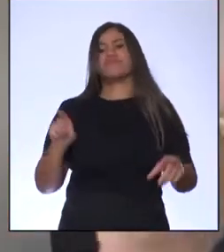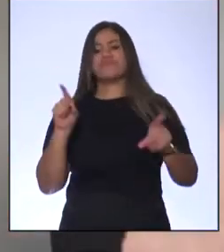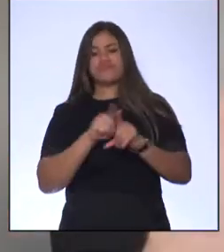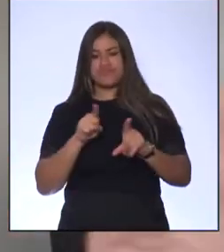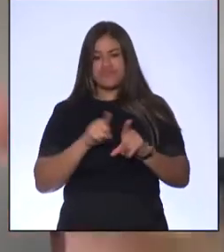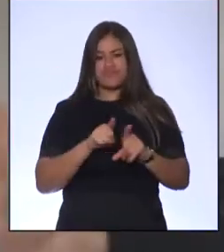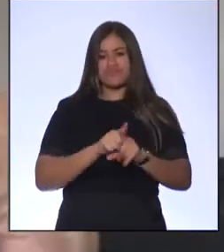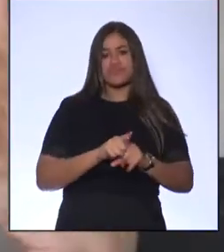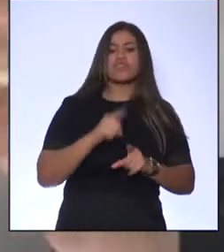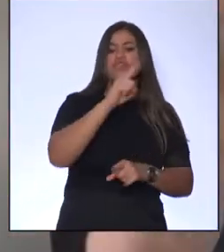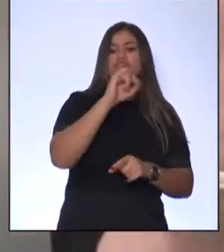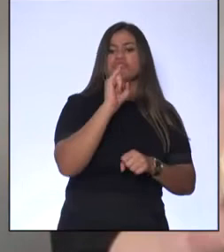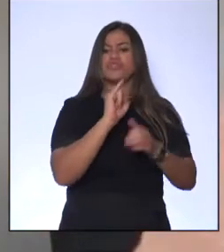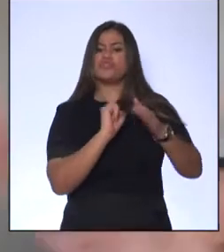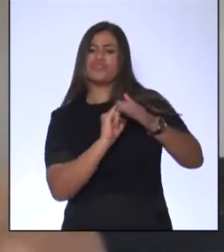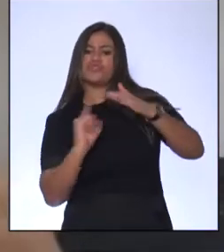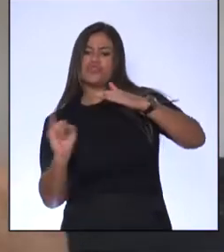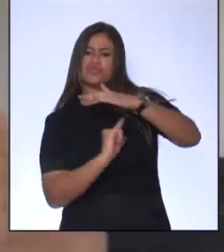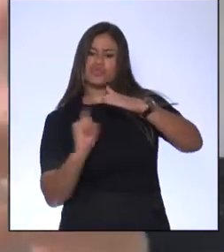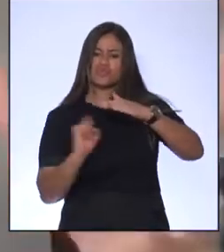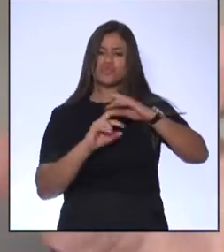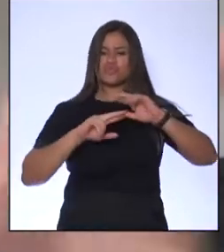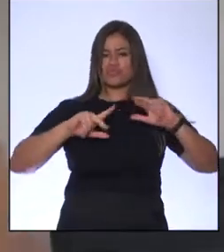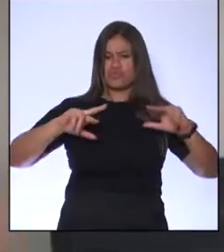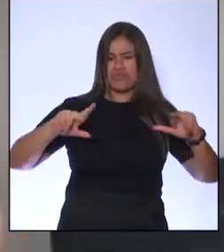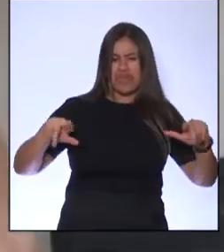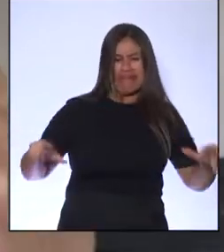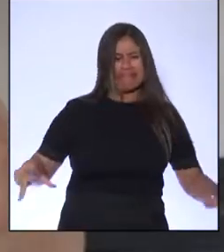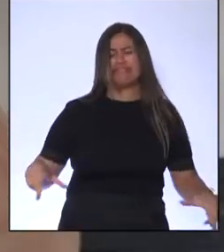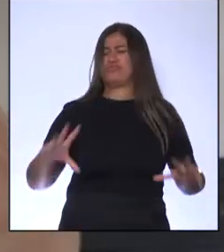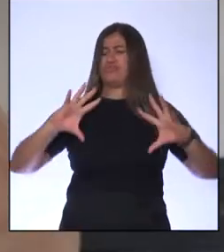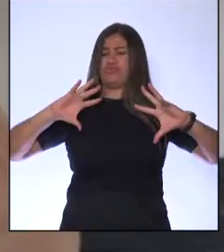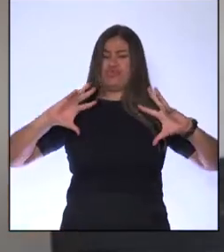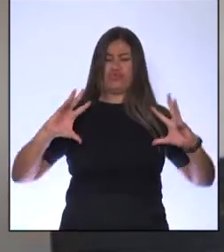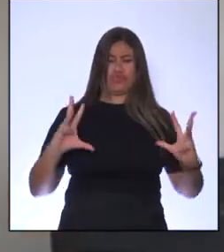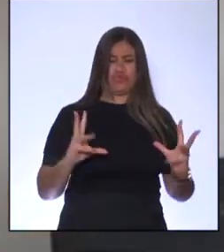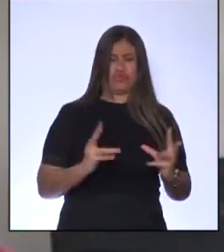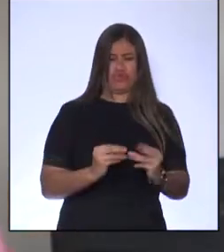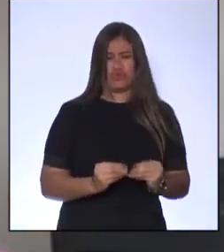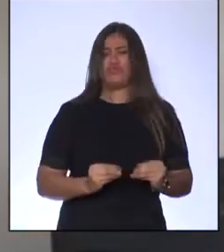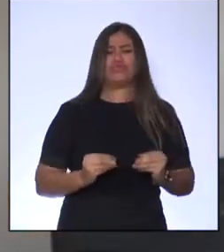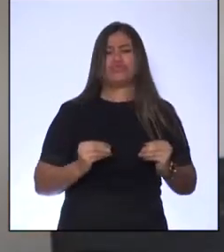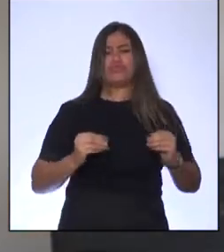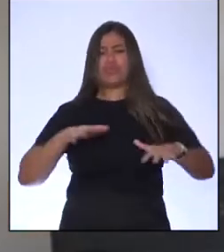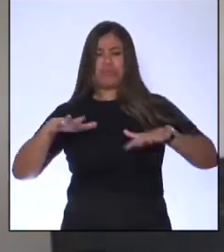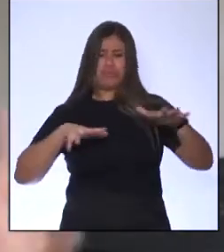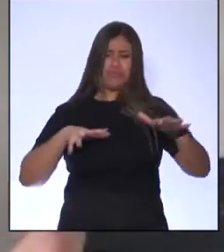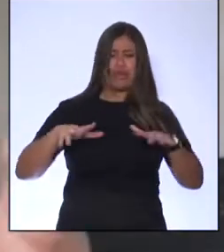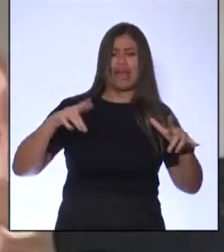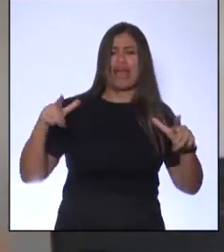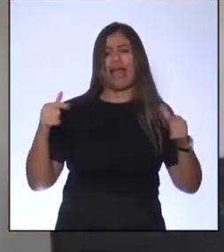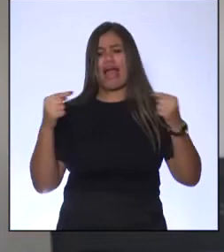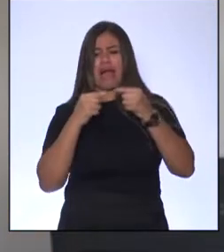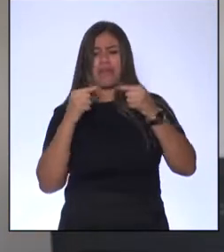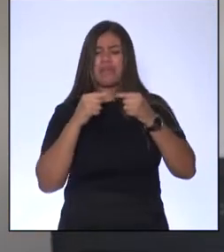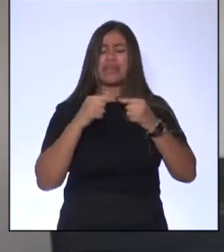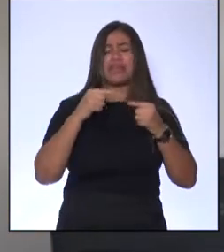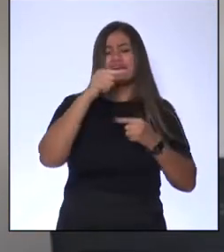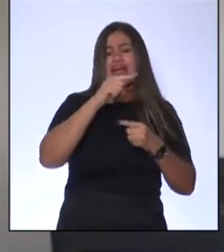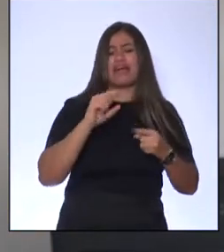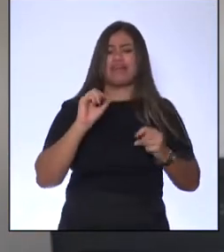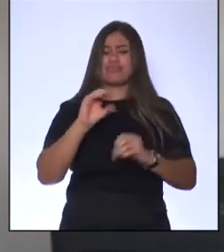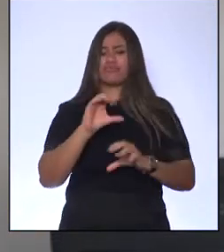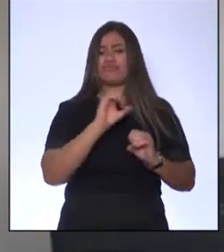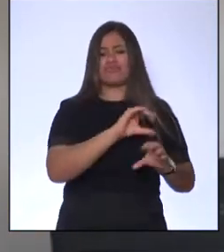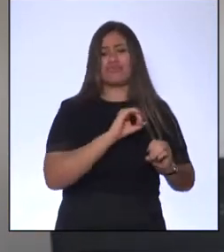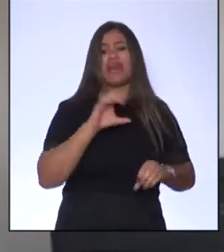Instituto Ayrton Senna, do Todos pela Educação, da FAPESP, de todos os grandes movimentos ligados à educação e à